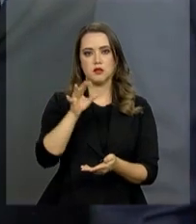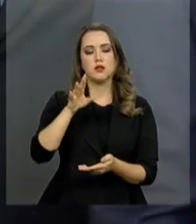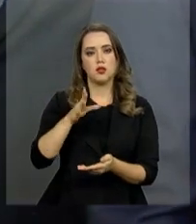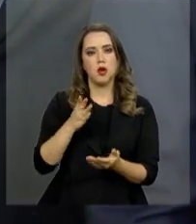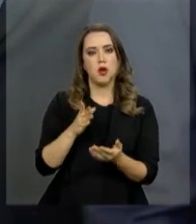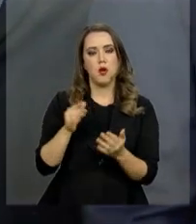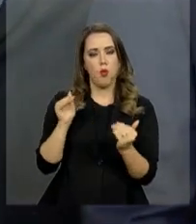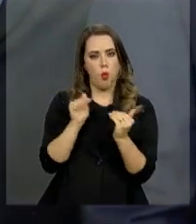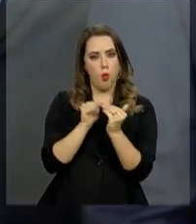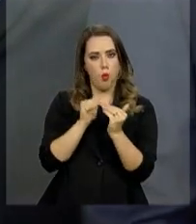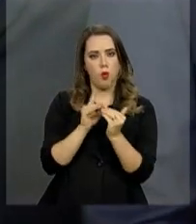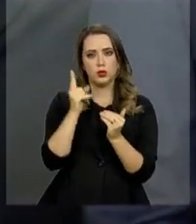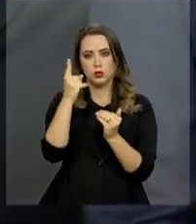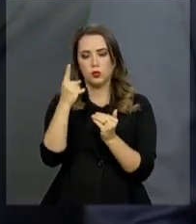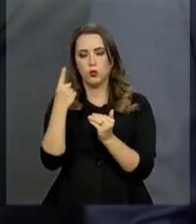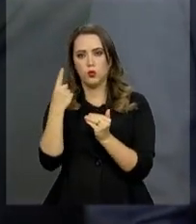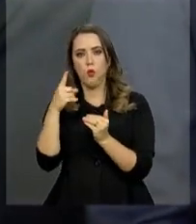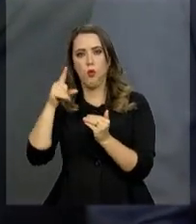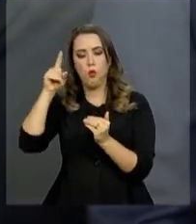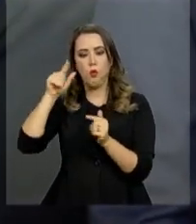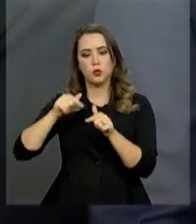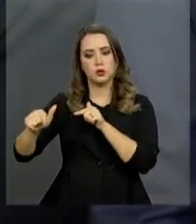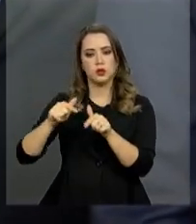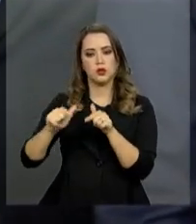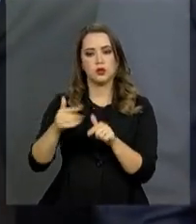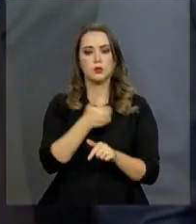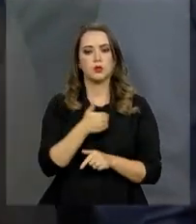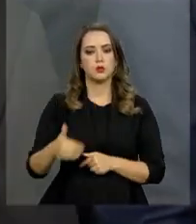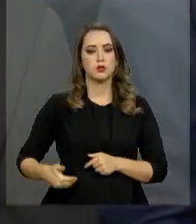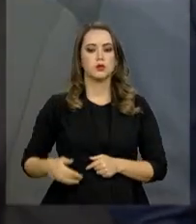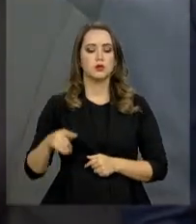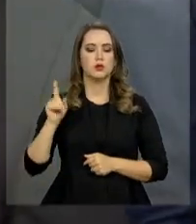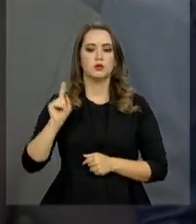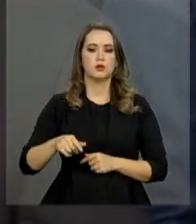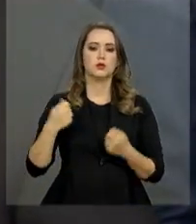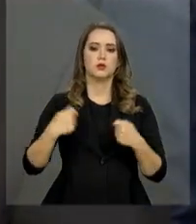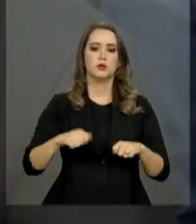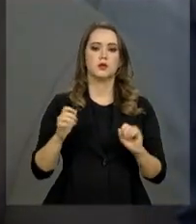determinado ato governamental, este fato há de ser comemorado.